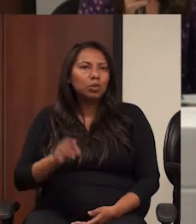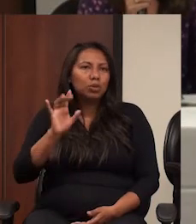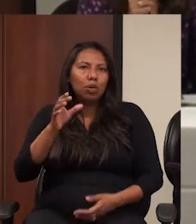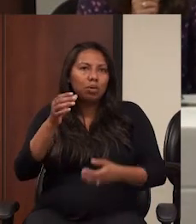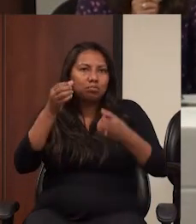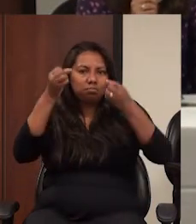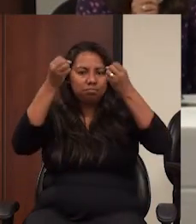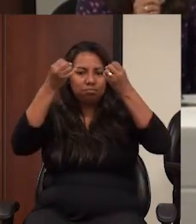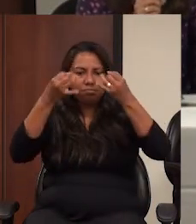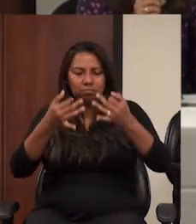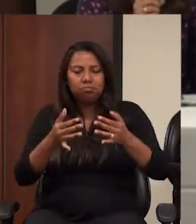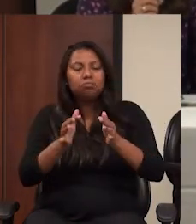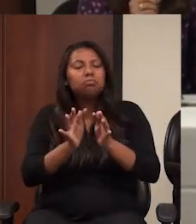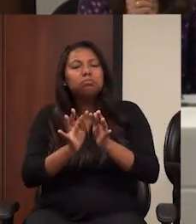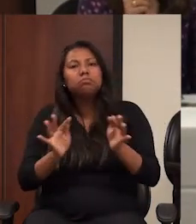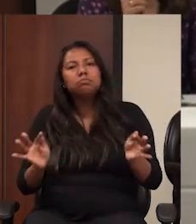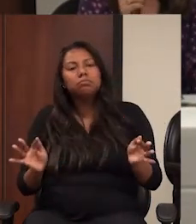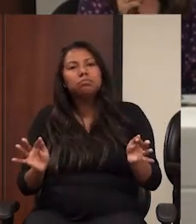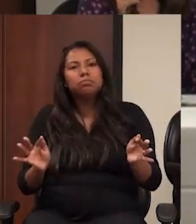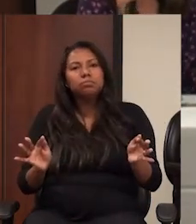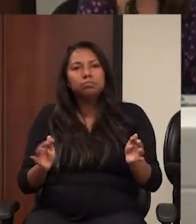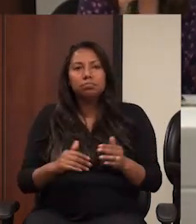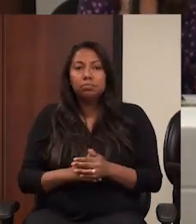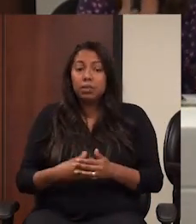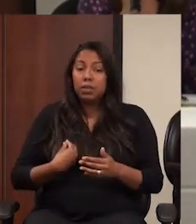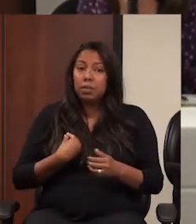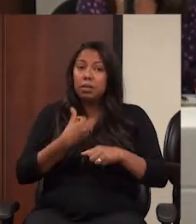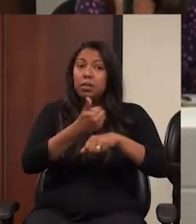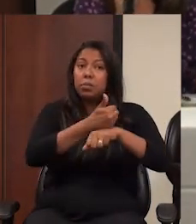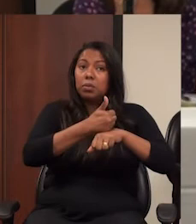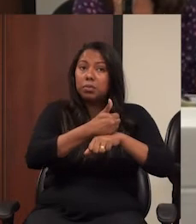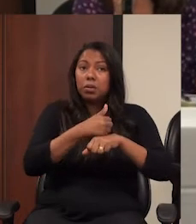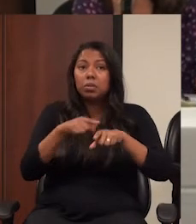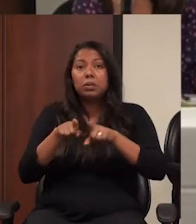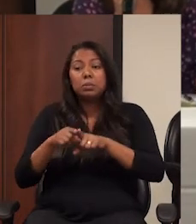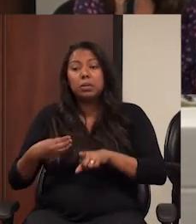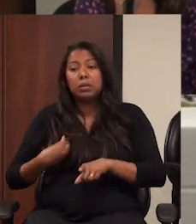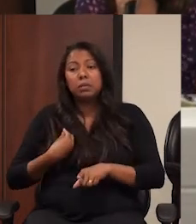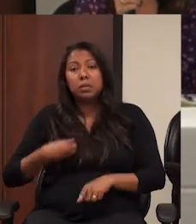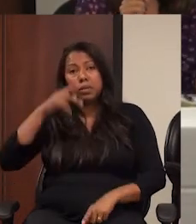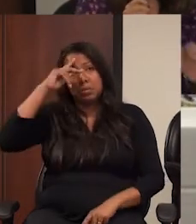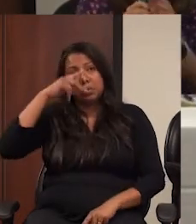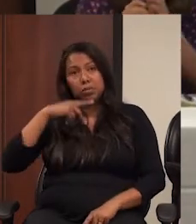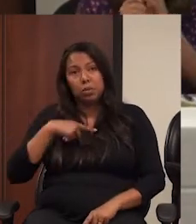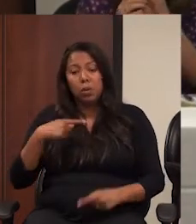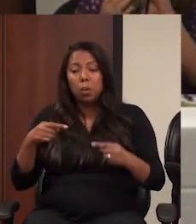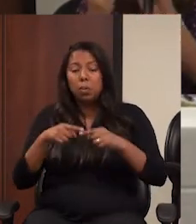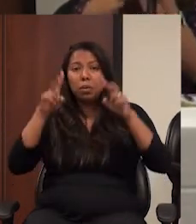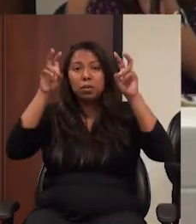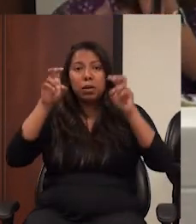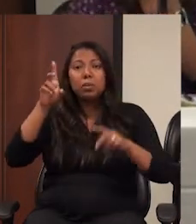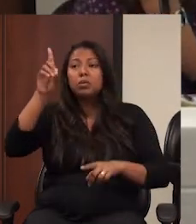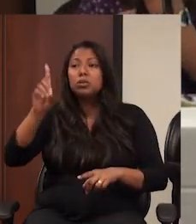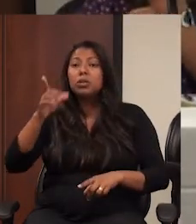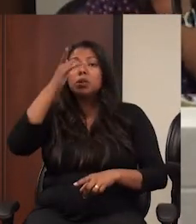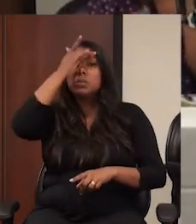pinceladas aí da nossa vida, tanto profissional como pessoal, nessa área dos direitos da pessoa com deficiência.